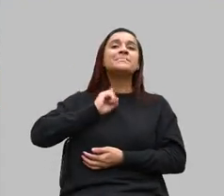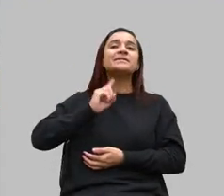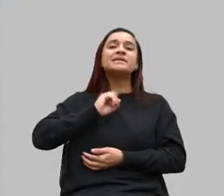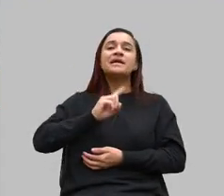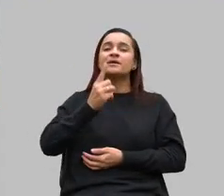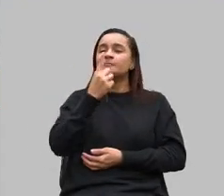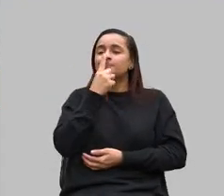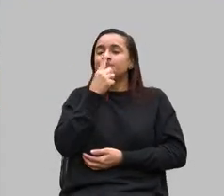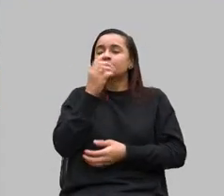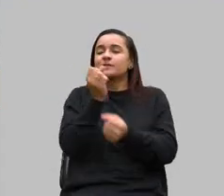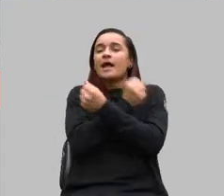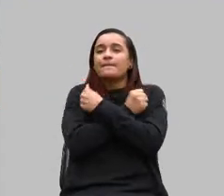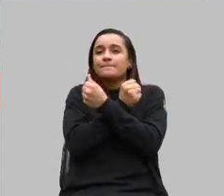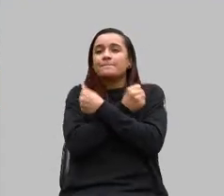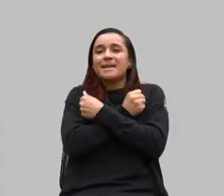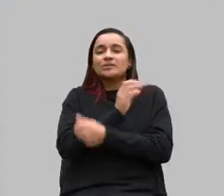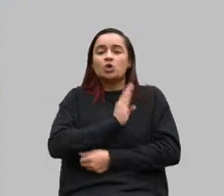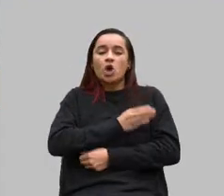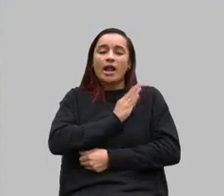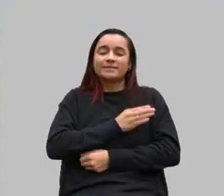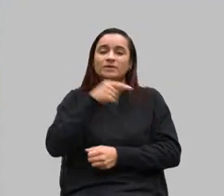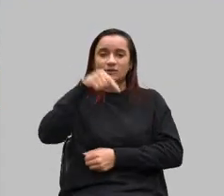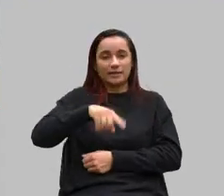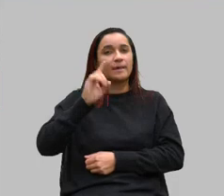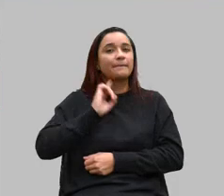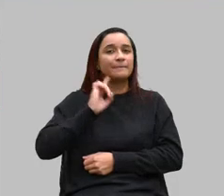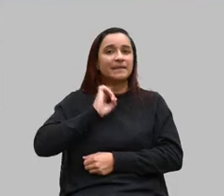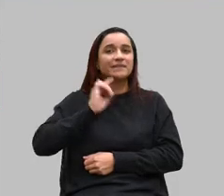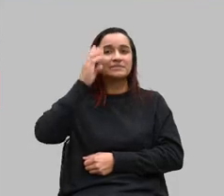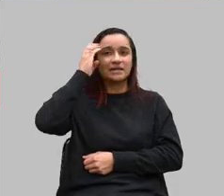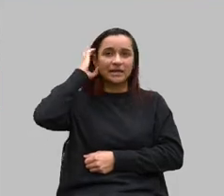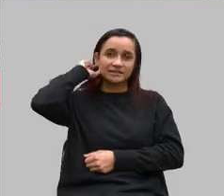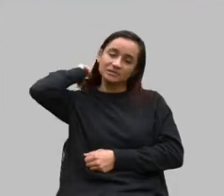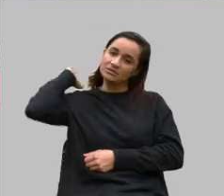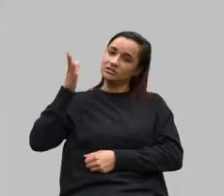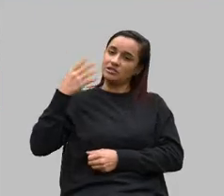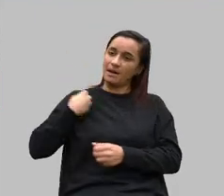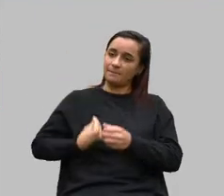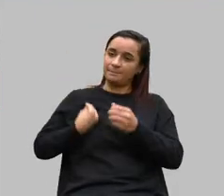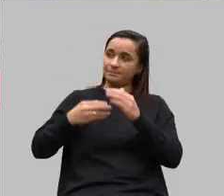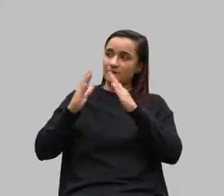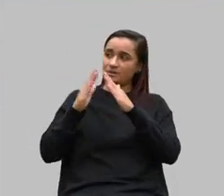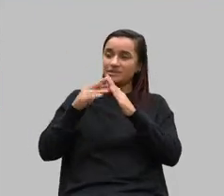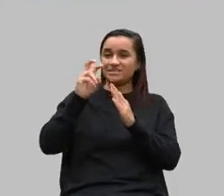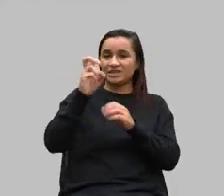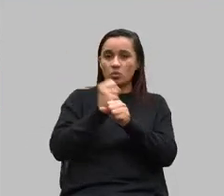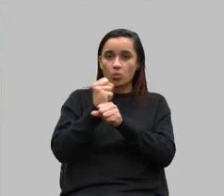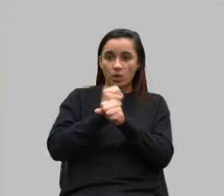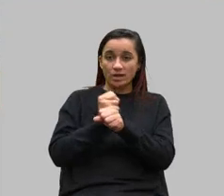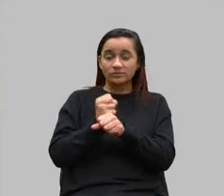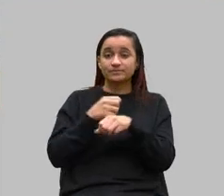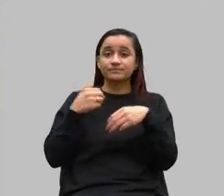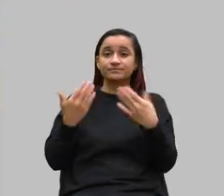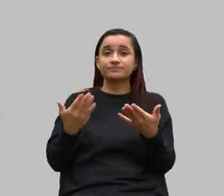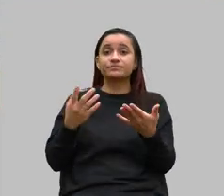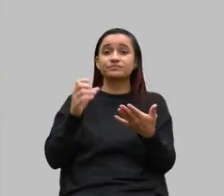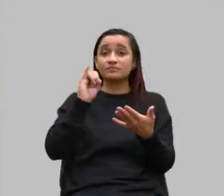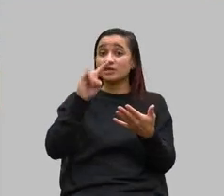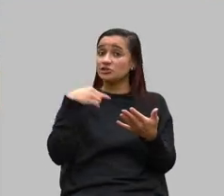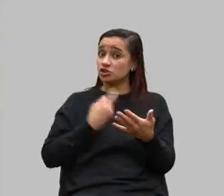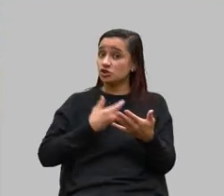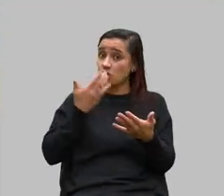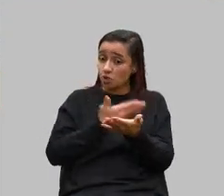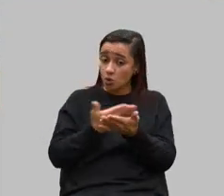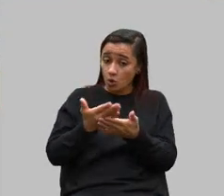abraçou no oração Minas Gerais já estamos morando aqui há 5 anos é de que se a gente não meter a mão na